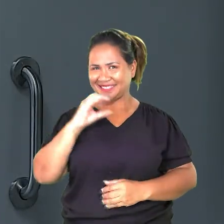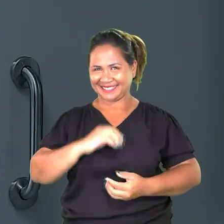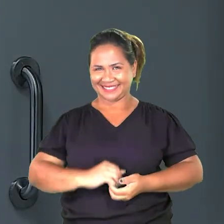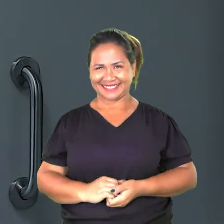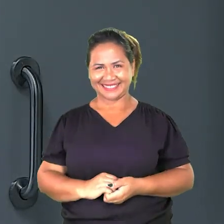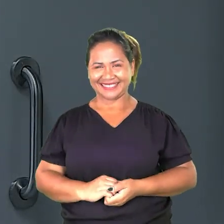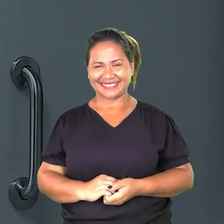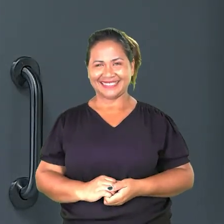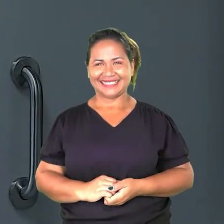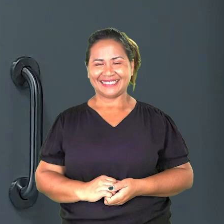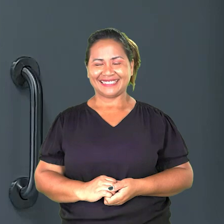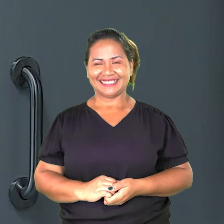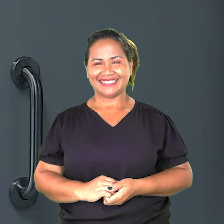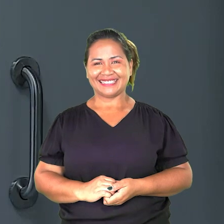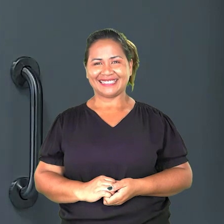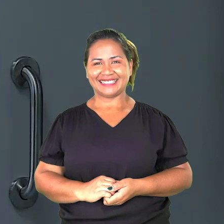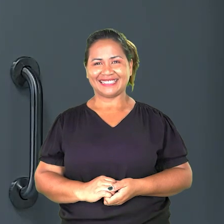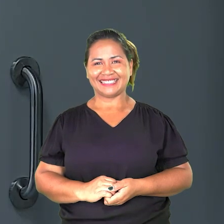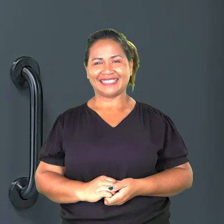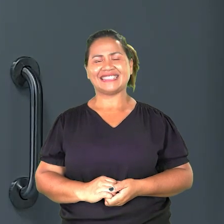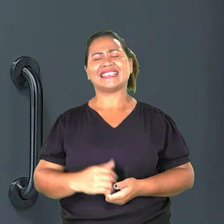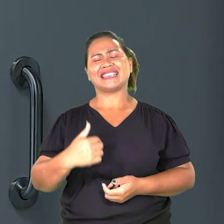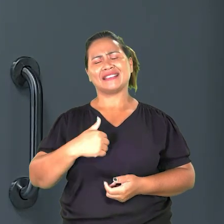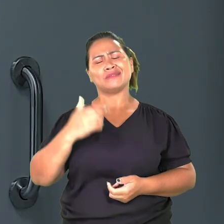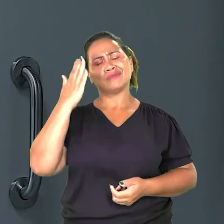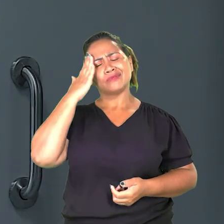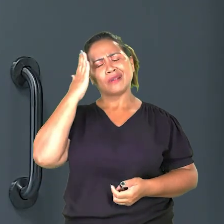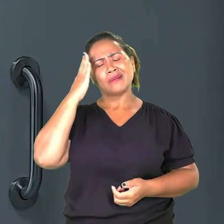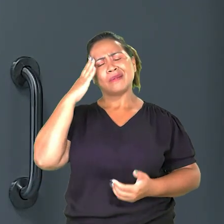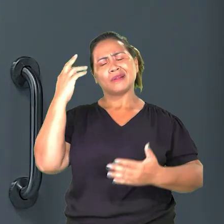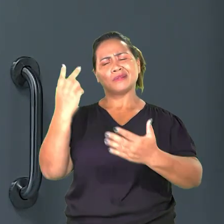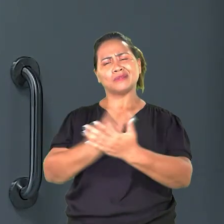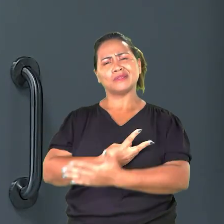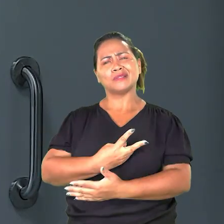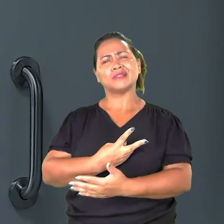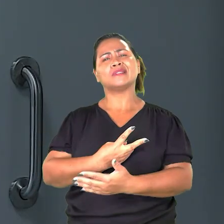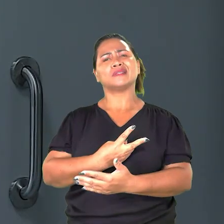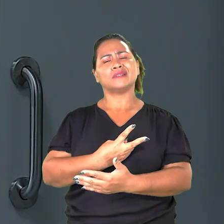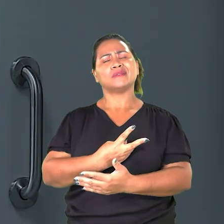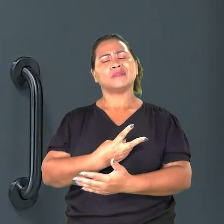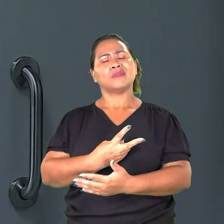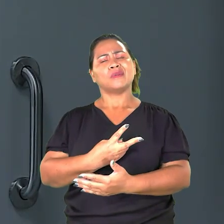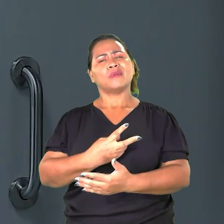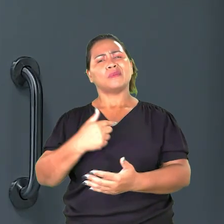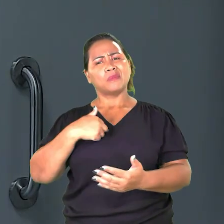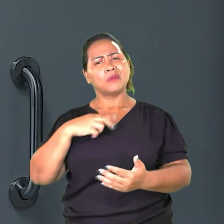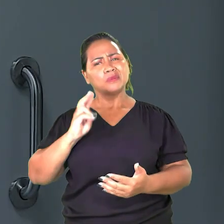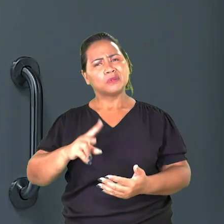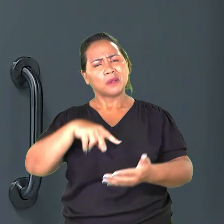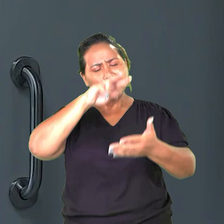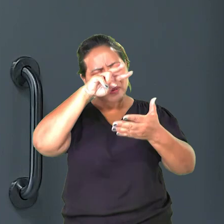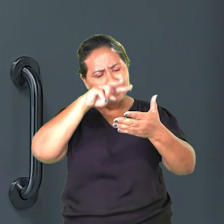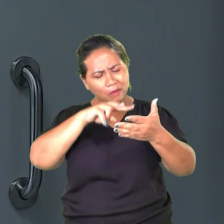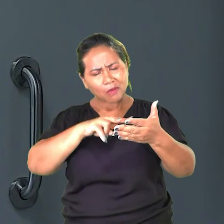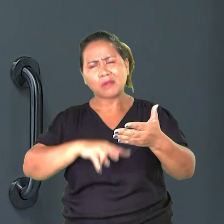Muito boa tarde a todas, a todos. Marcelo Tapia, Casa Guilherme de Almeida. Eu,